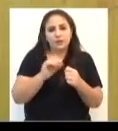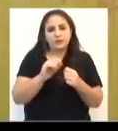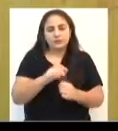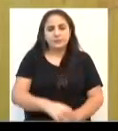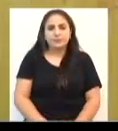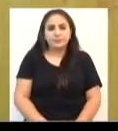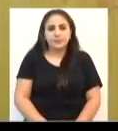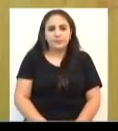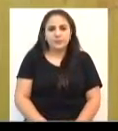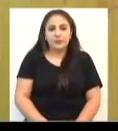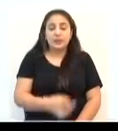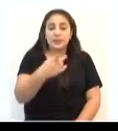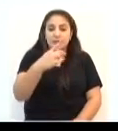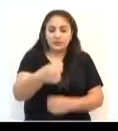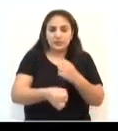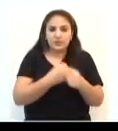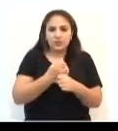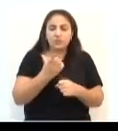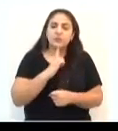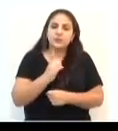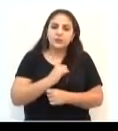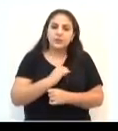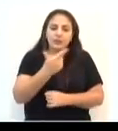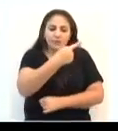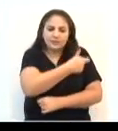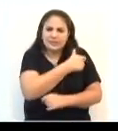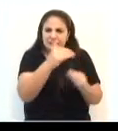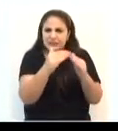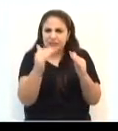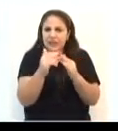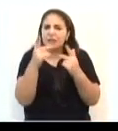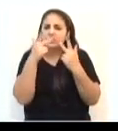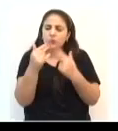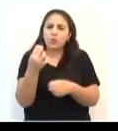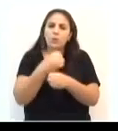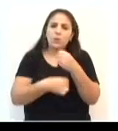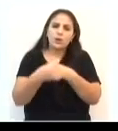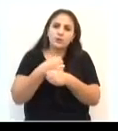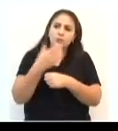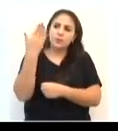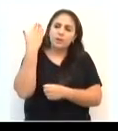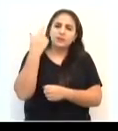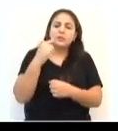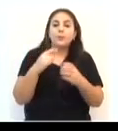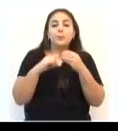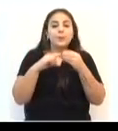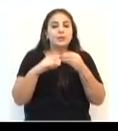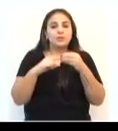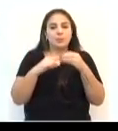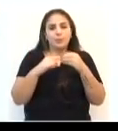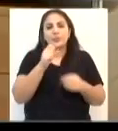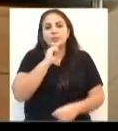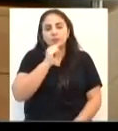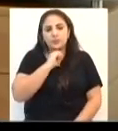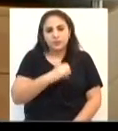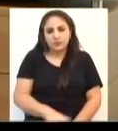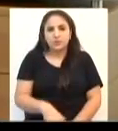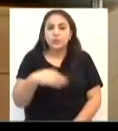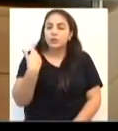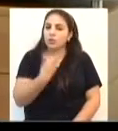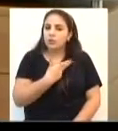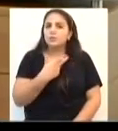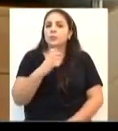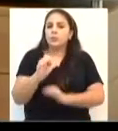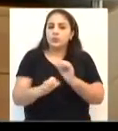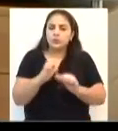a imunização. Esse ano a gente vai ter então a vacinação em casa, como nos anos anteriores, principalmente para idosos? Nós não mudamos o